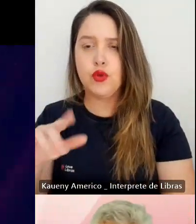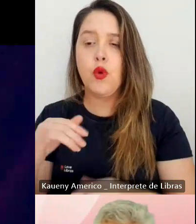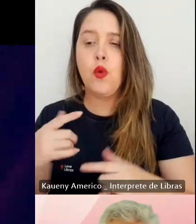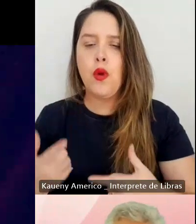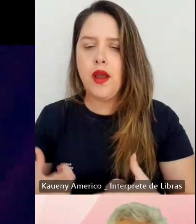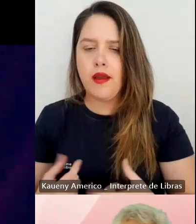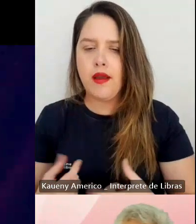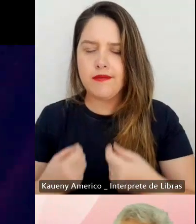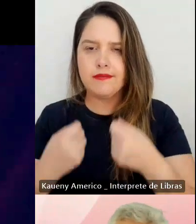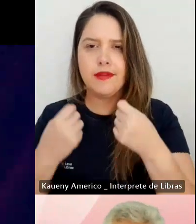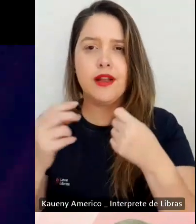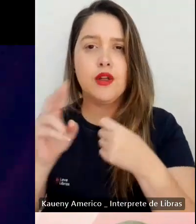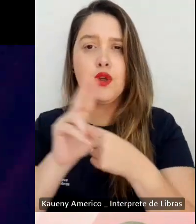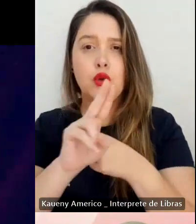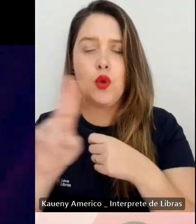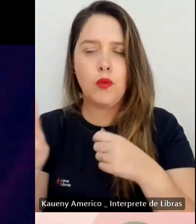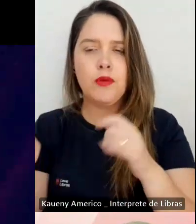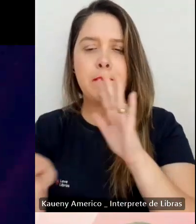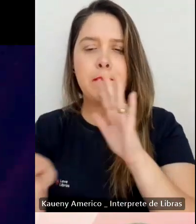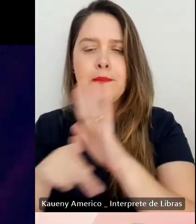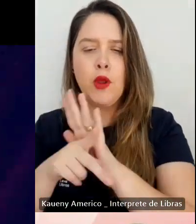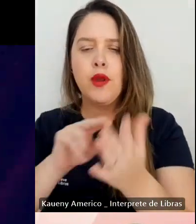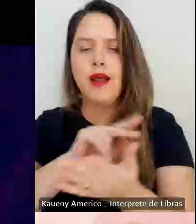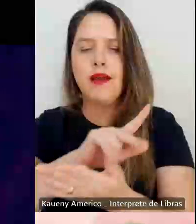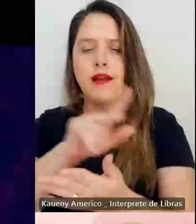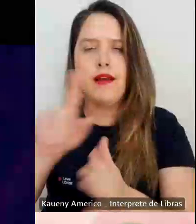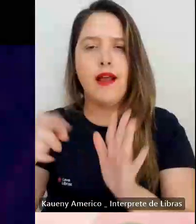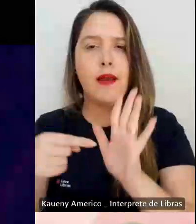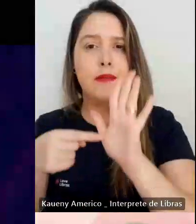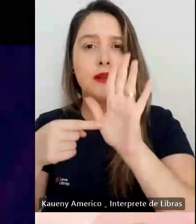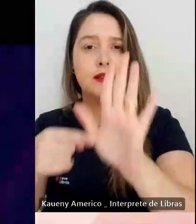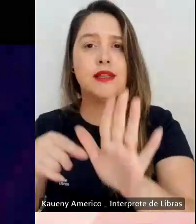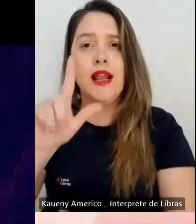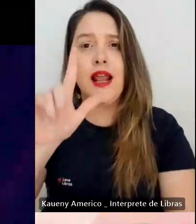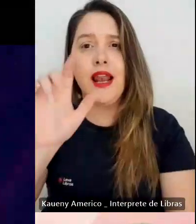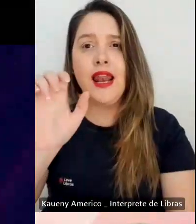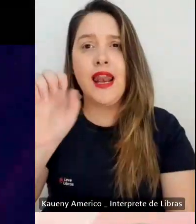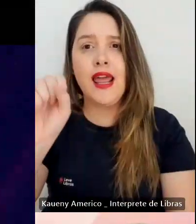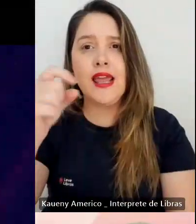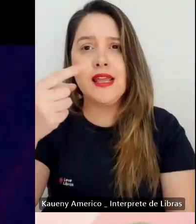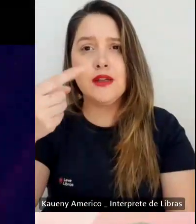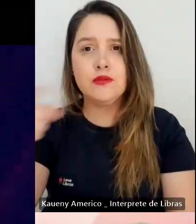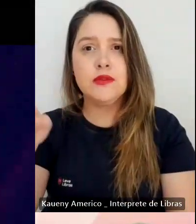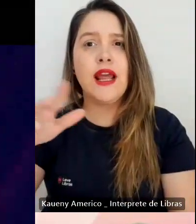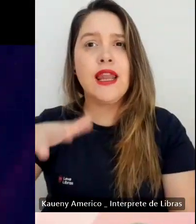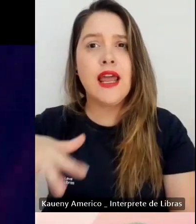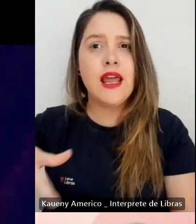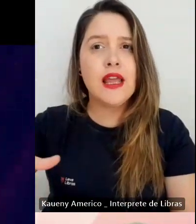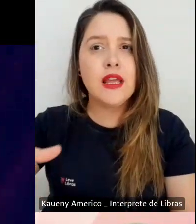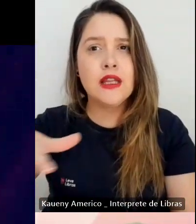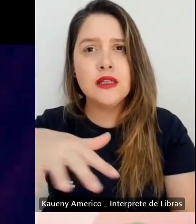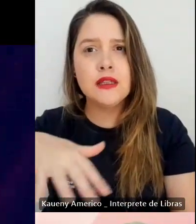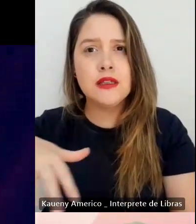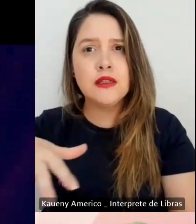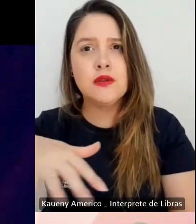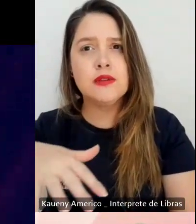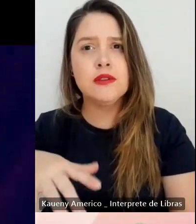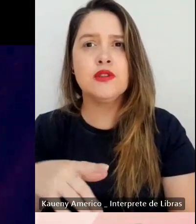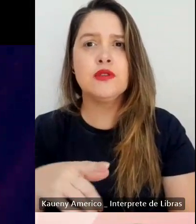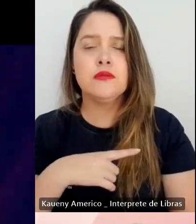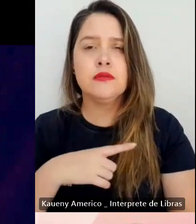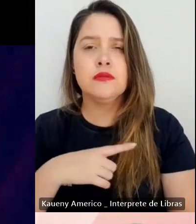pela característica que ele apresenta na lesão, que a região afligida chega a aparecer uma